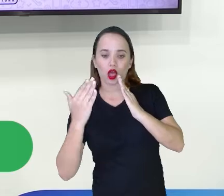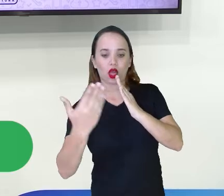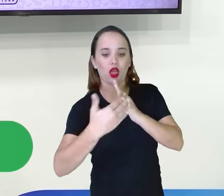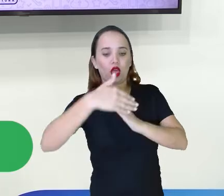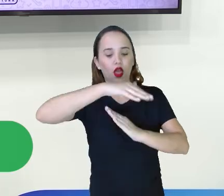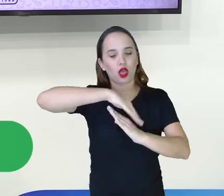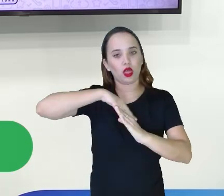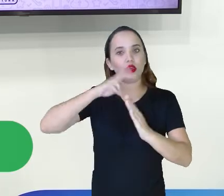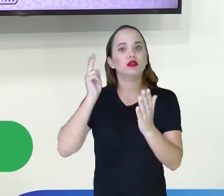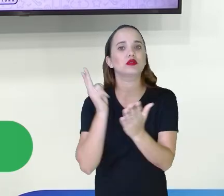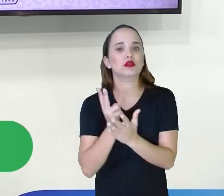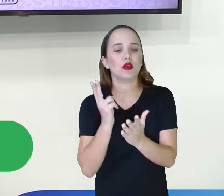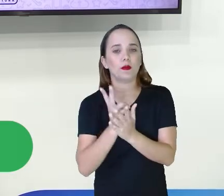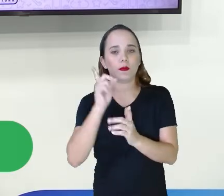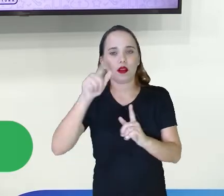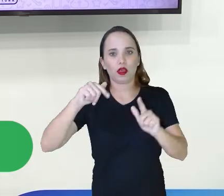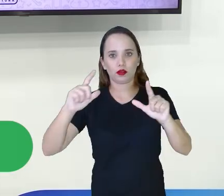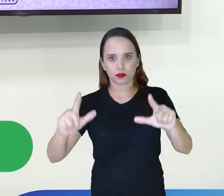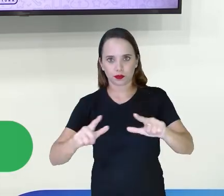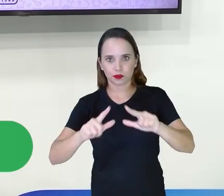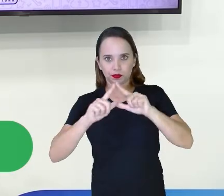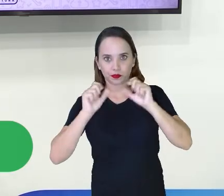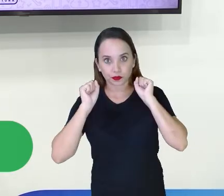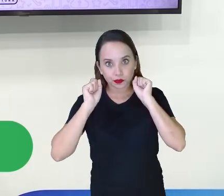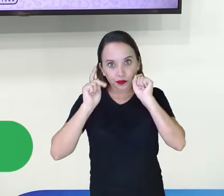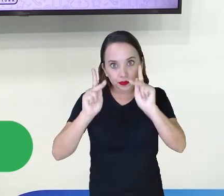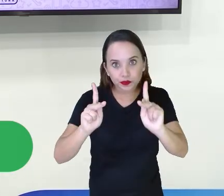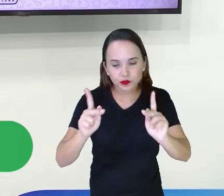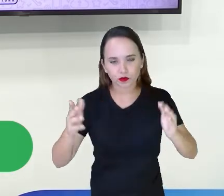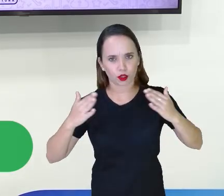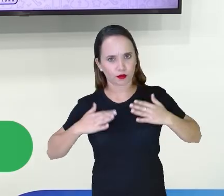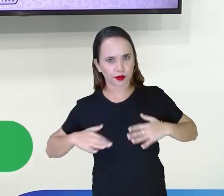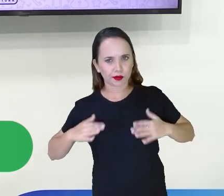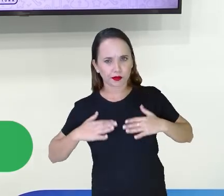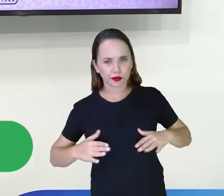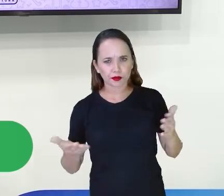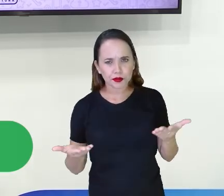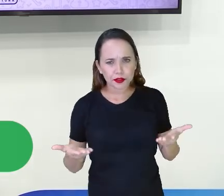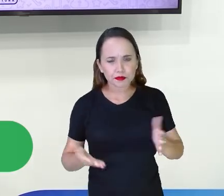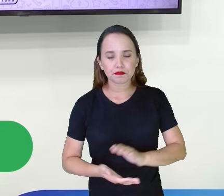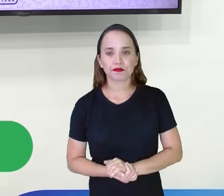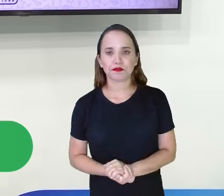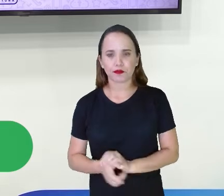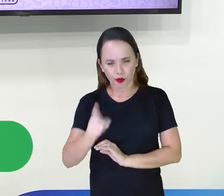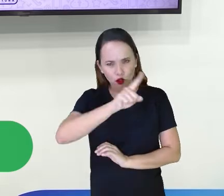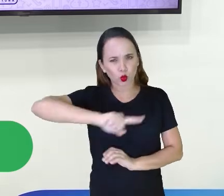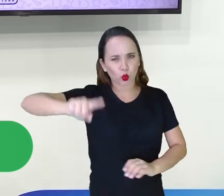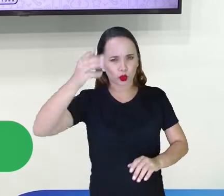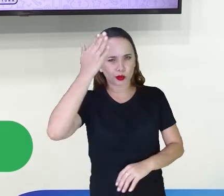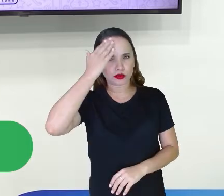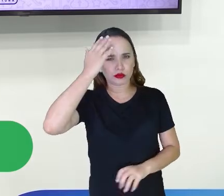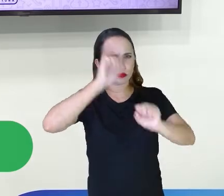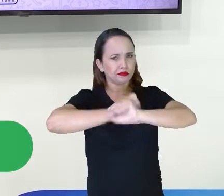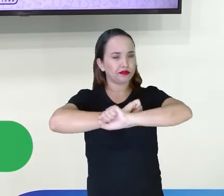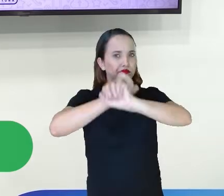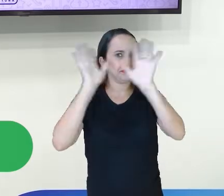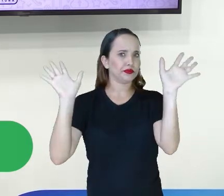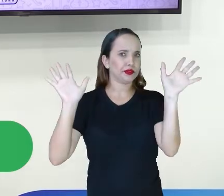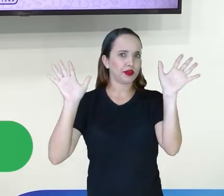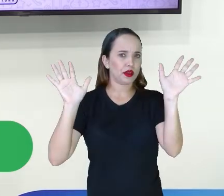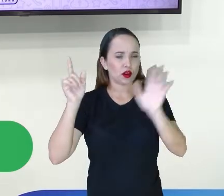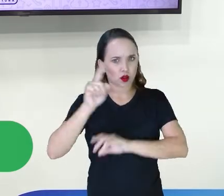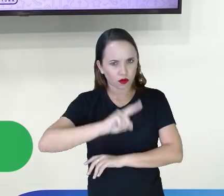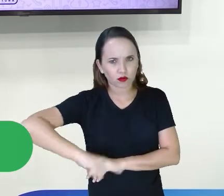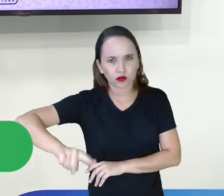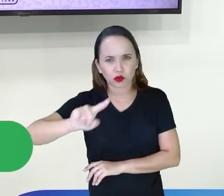serão triângulos. Ok, tranquilo até aí? Tá todo mundo compreendendo? Será que vocês